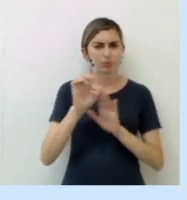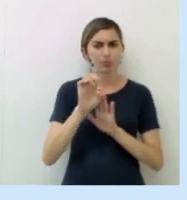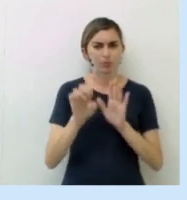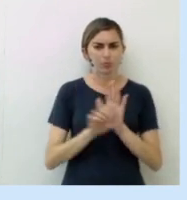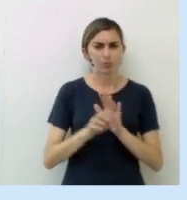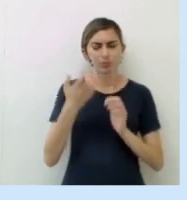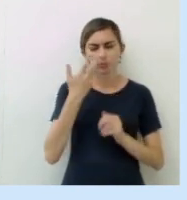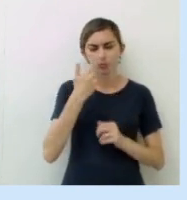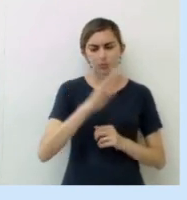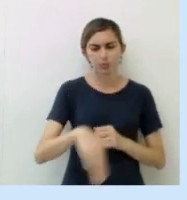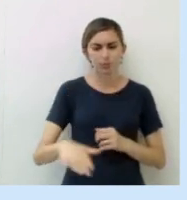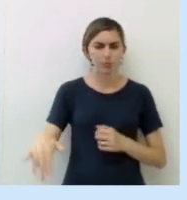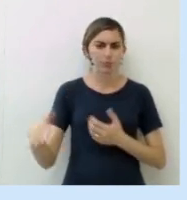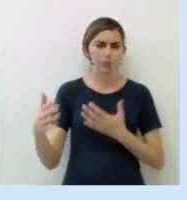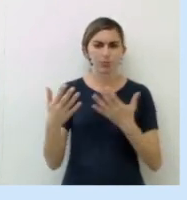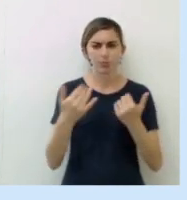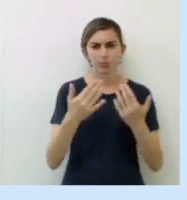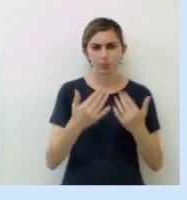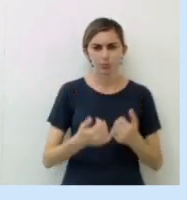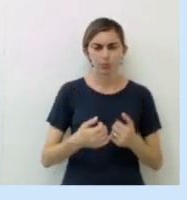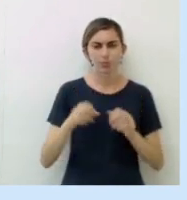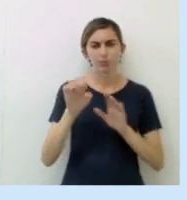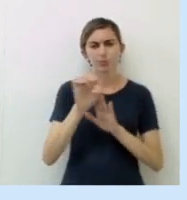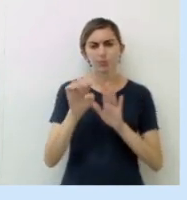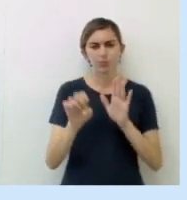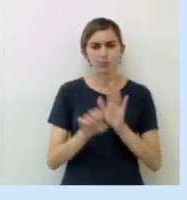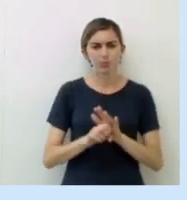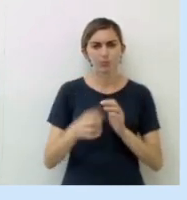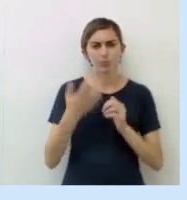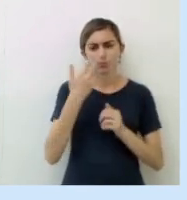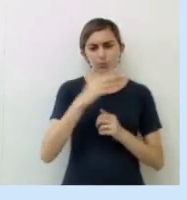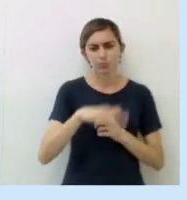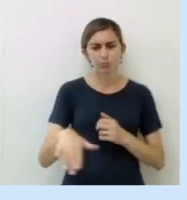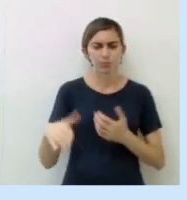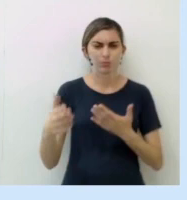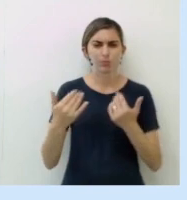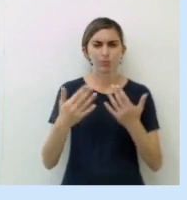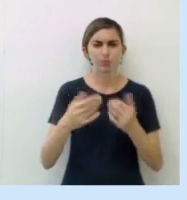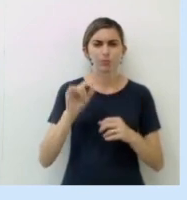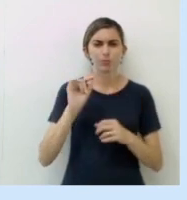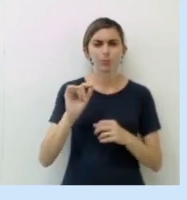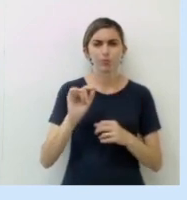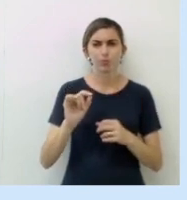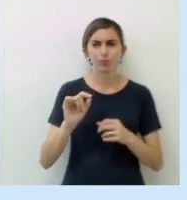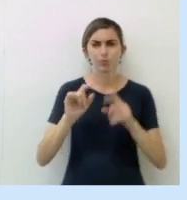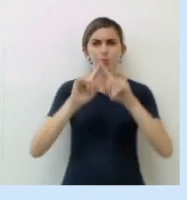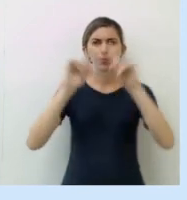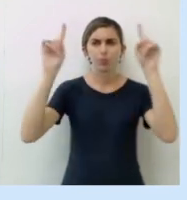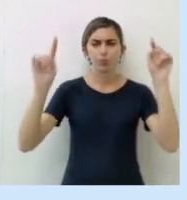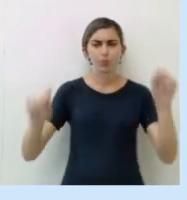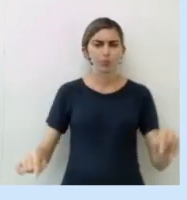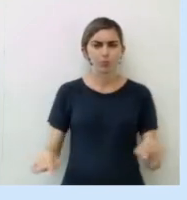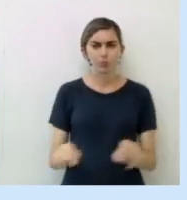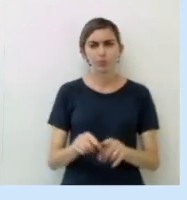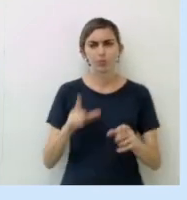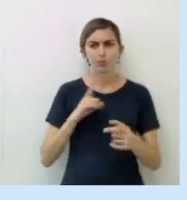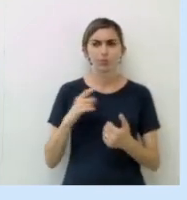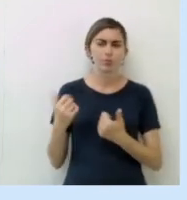da Criança e do Adolescente. O Estatuto da Criança e do Adolescente aí está em quem? Quadrinhos. Houve